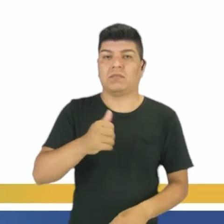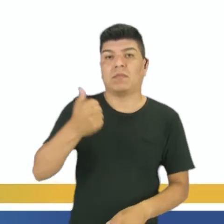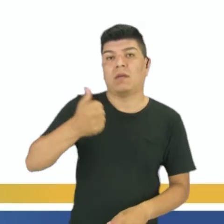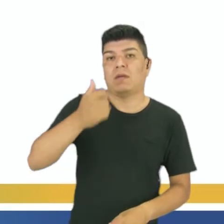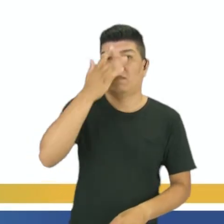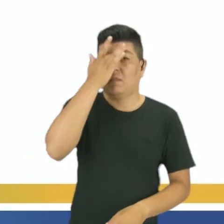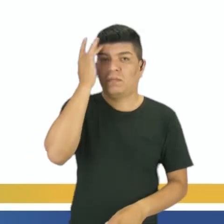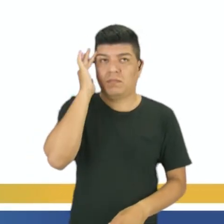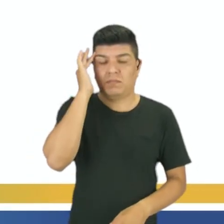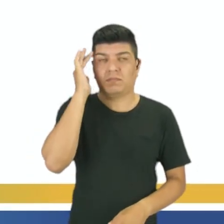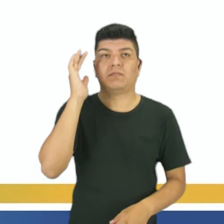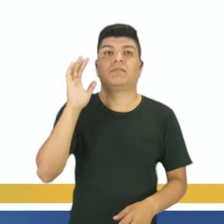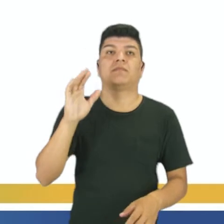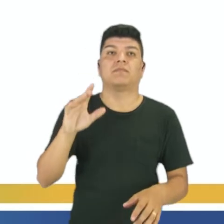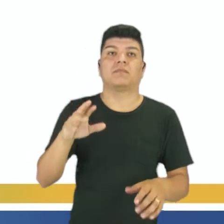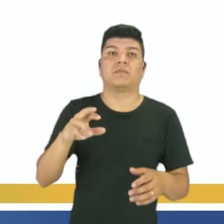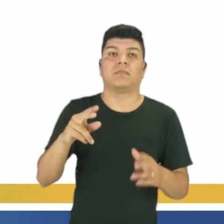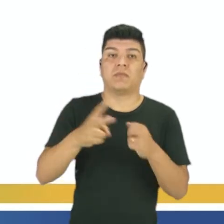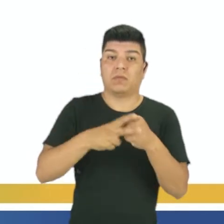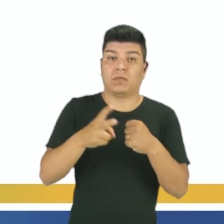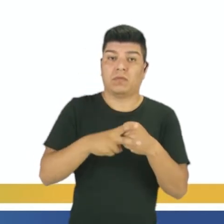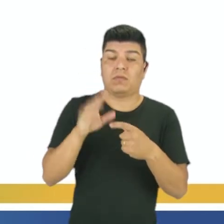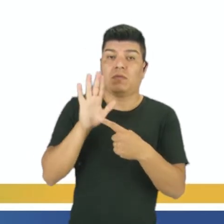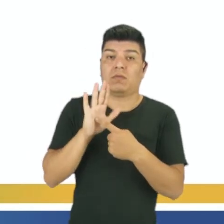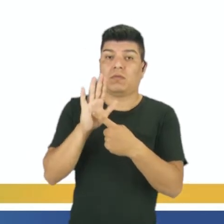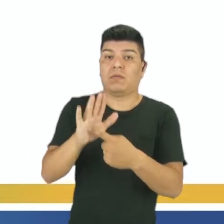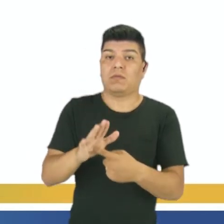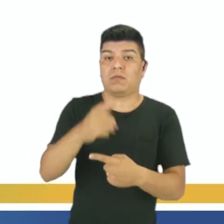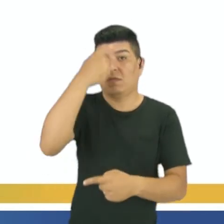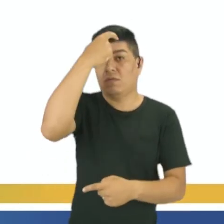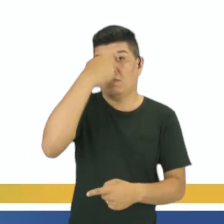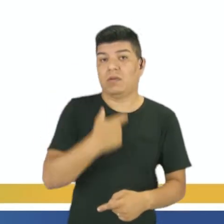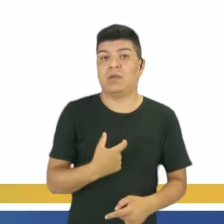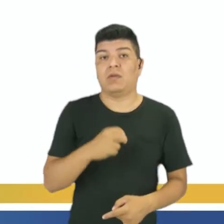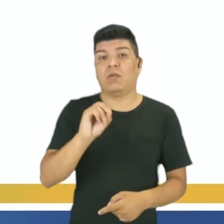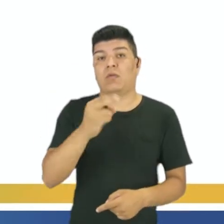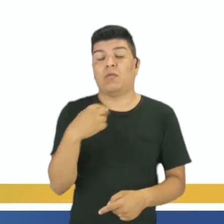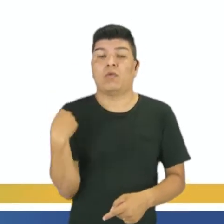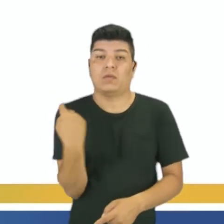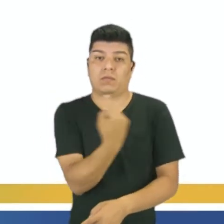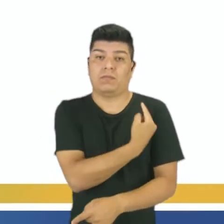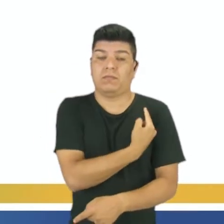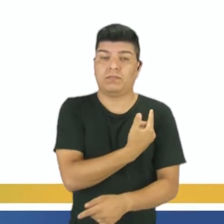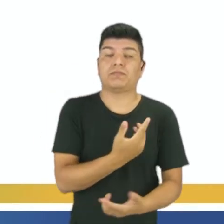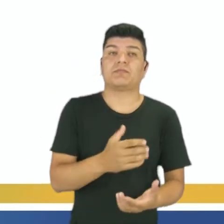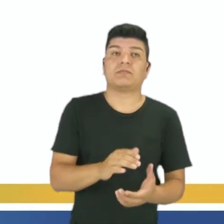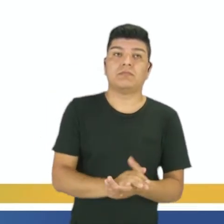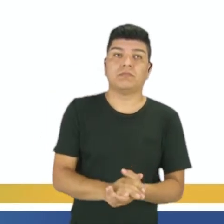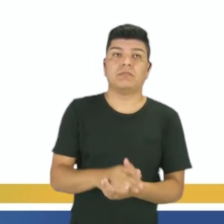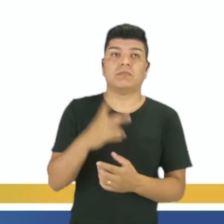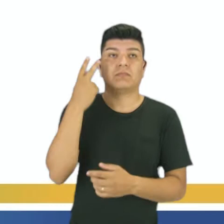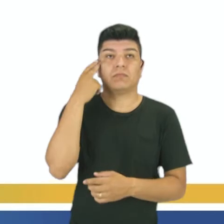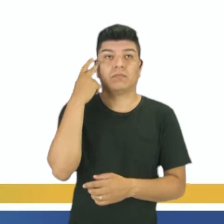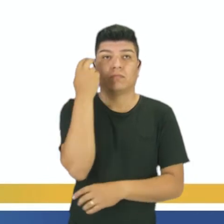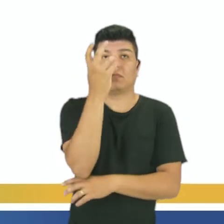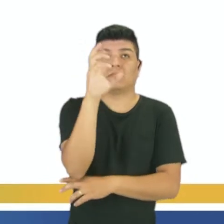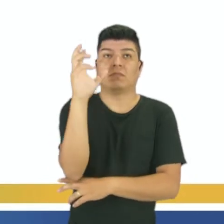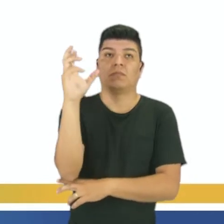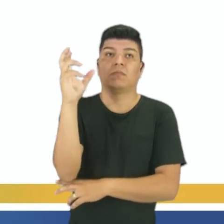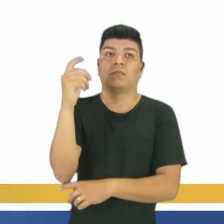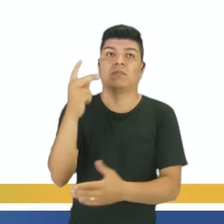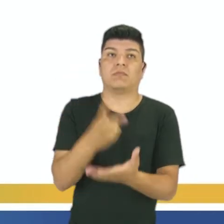primeira pessoa, ou seja, os verbos vão aparecer em eu ou em nós. A natureza ela é